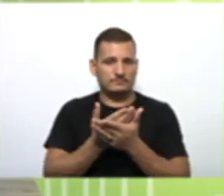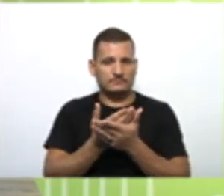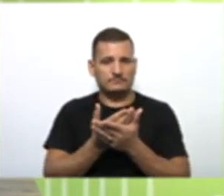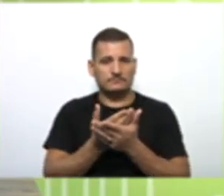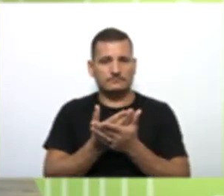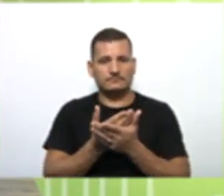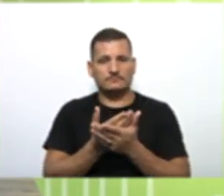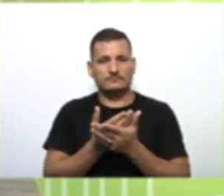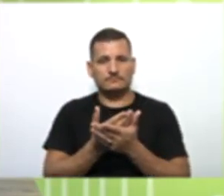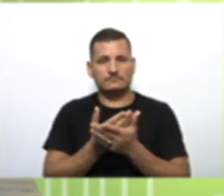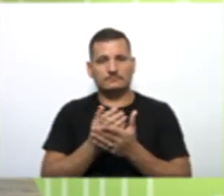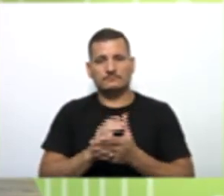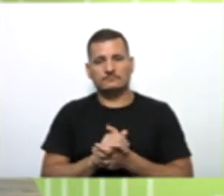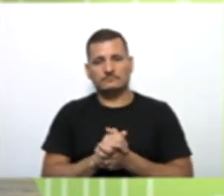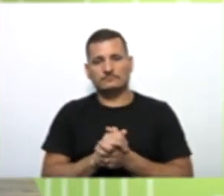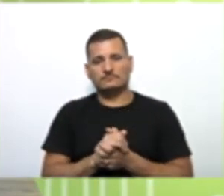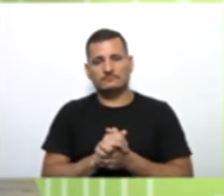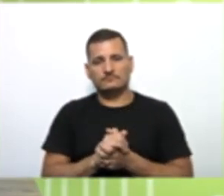Então,